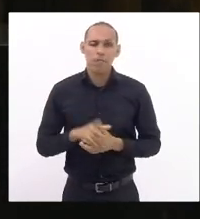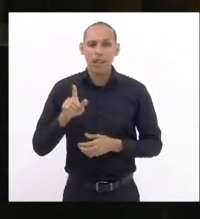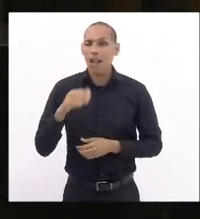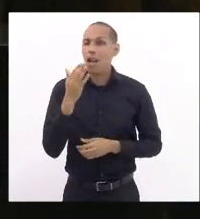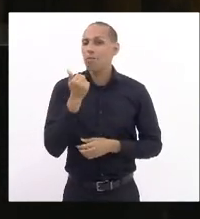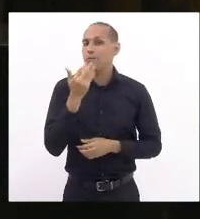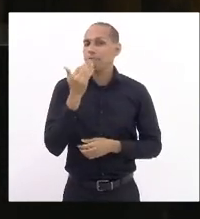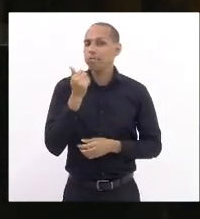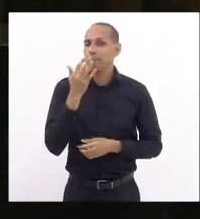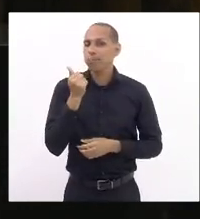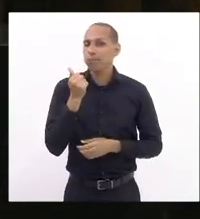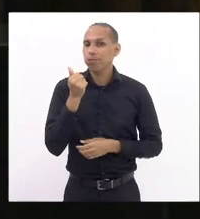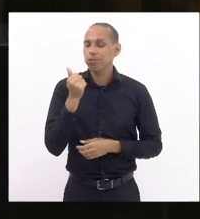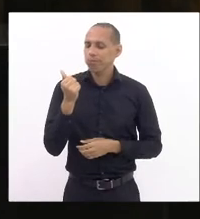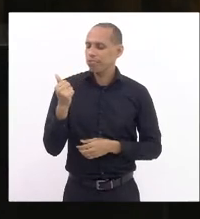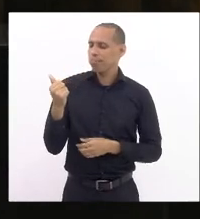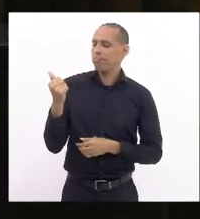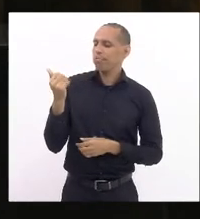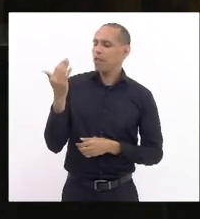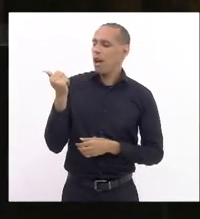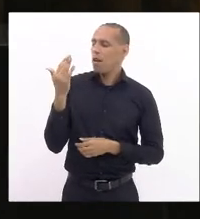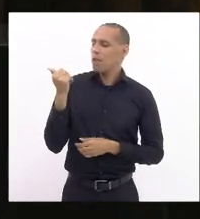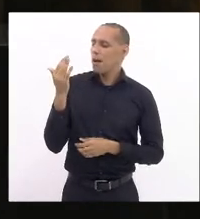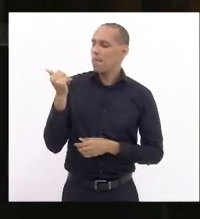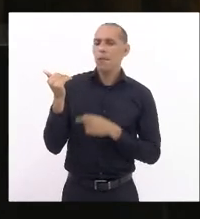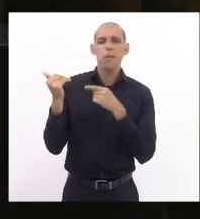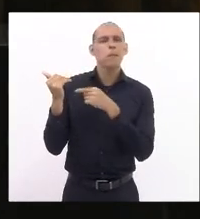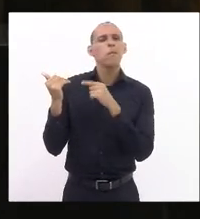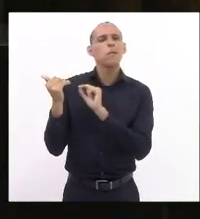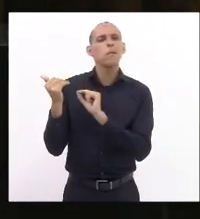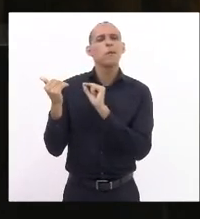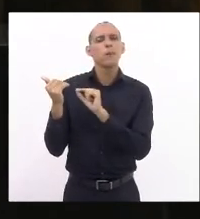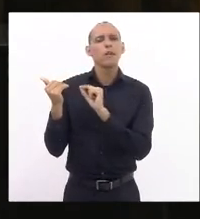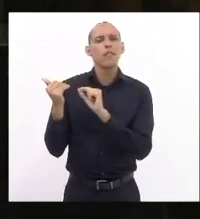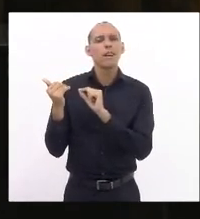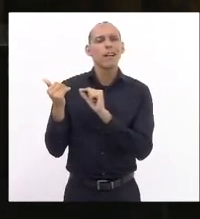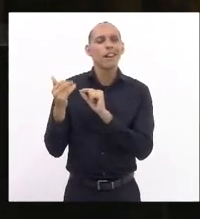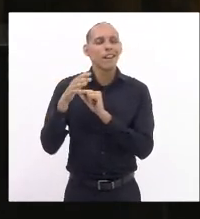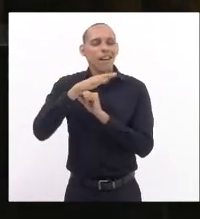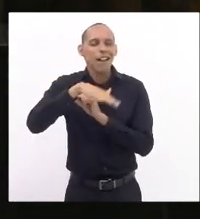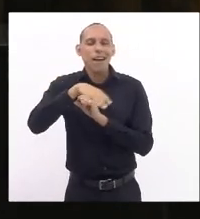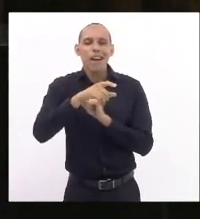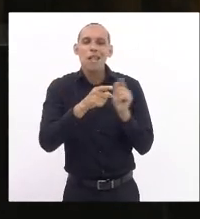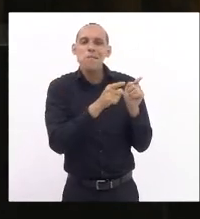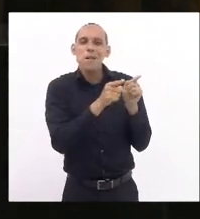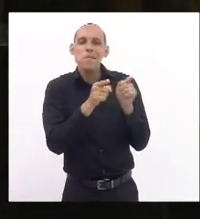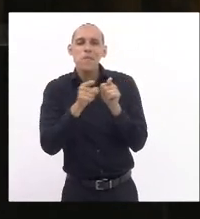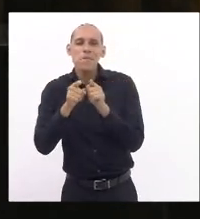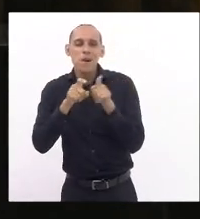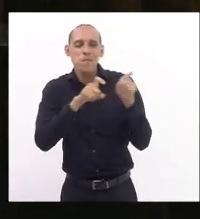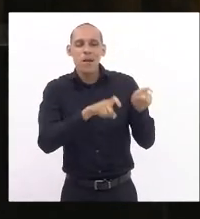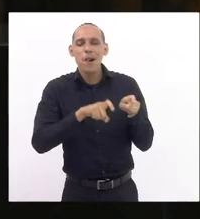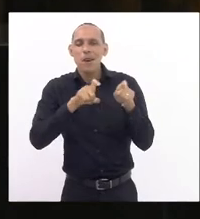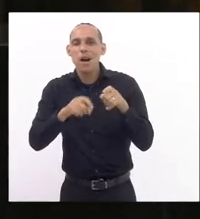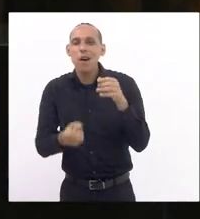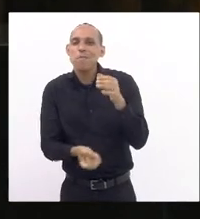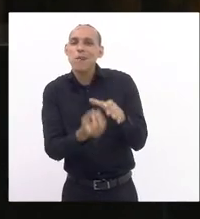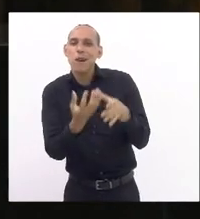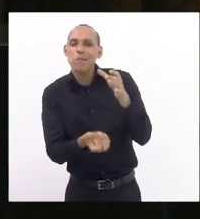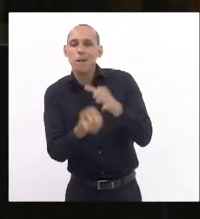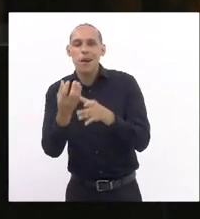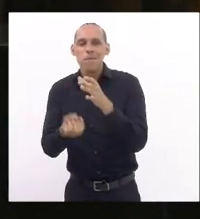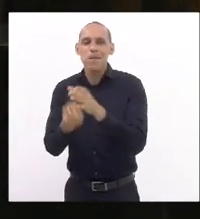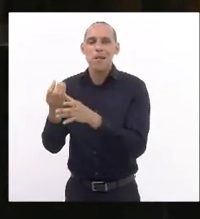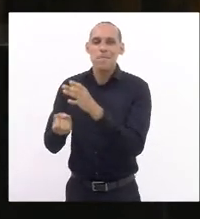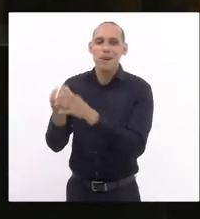com relação ao alimento bom, produzido pelos pequenos agricultores do Estado do Rio de Janeiro.